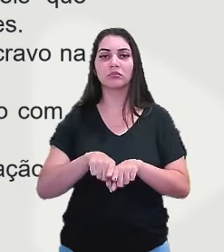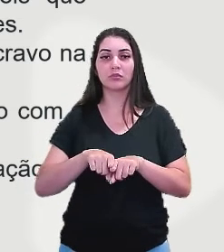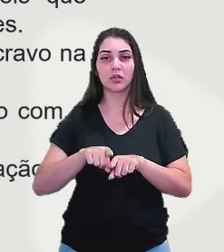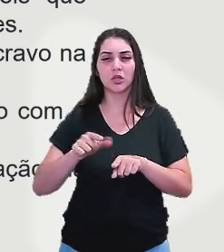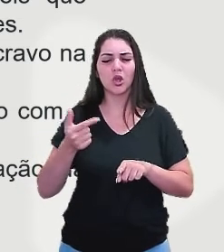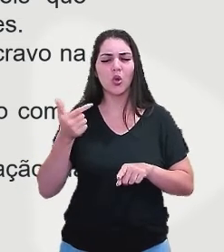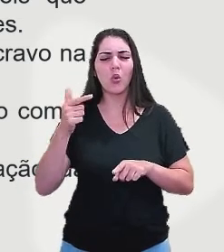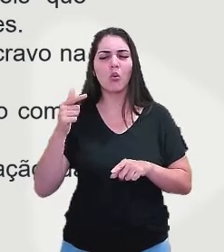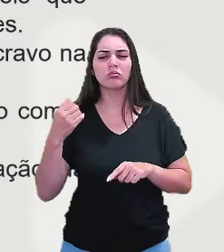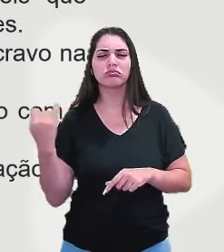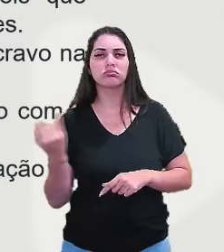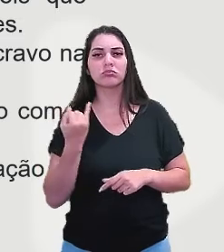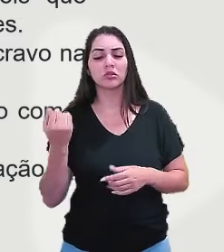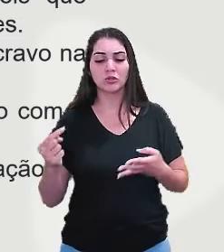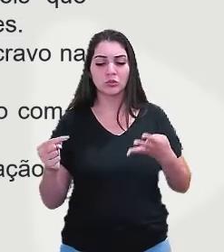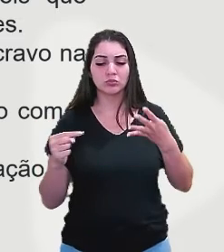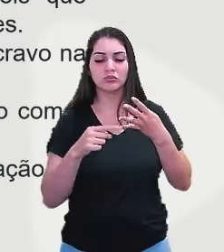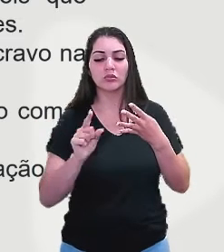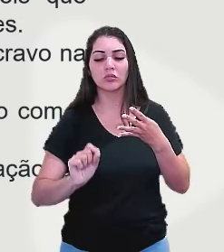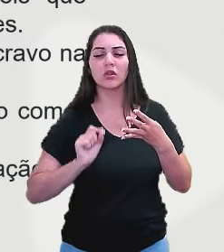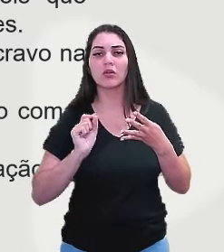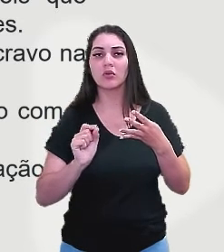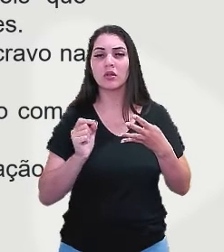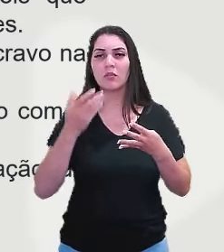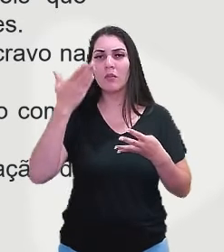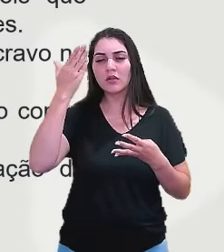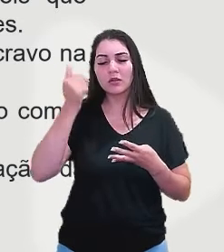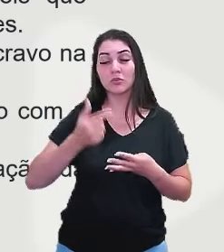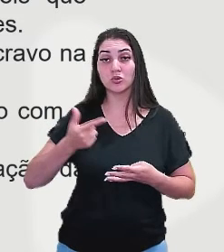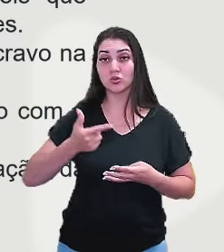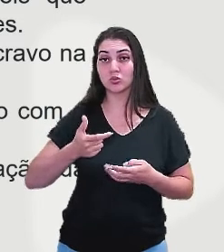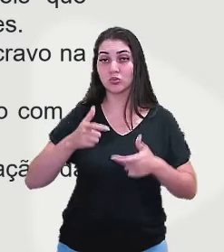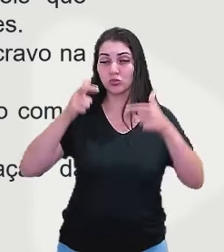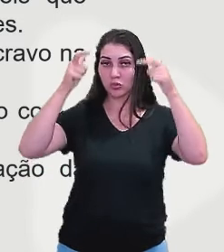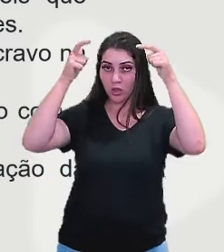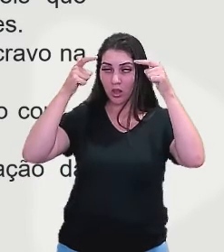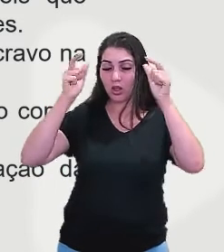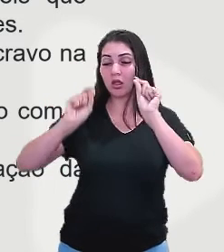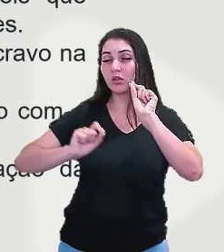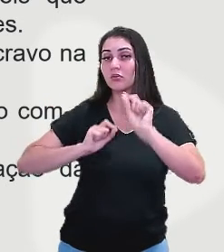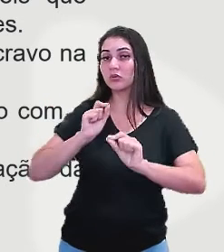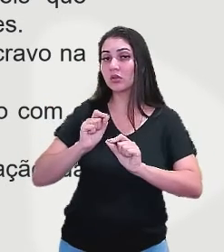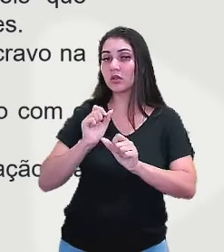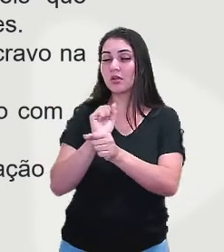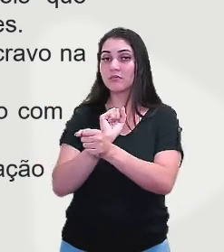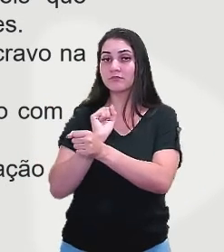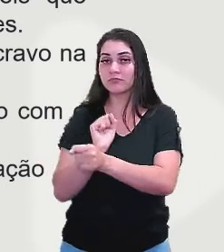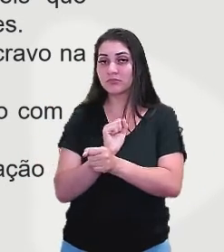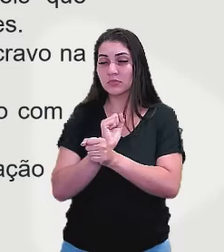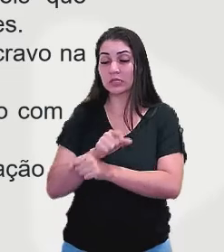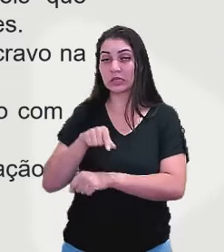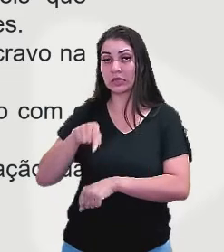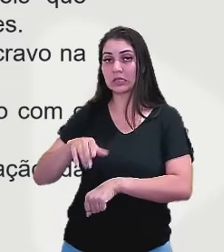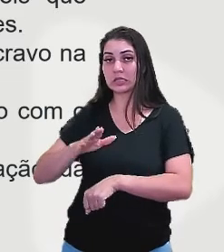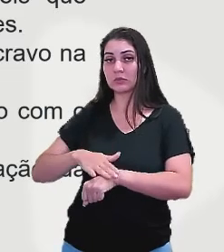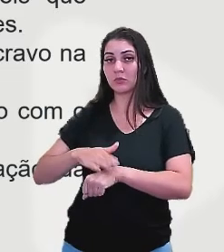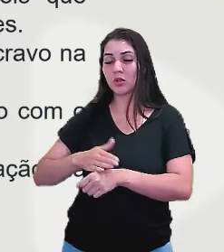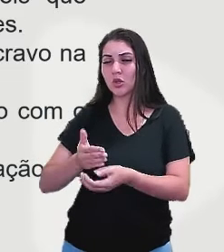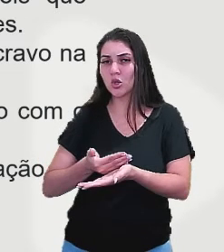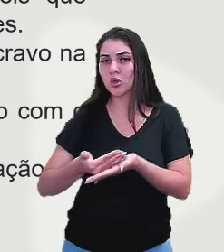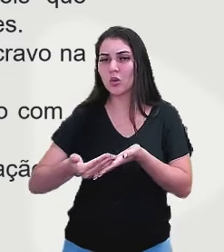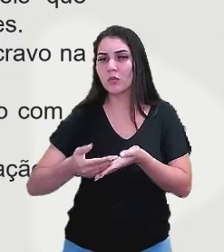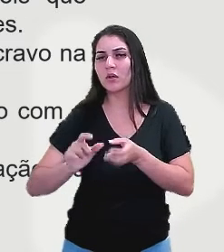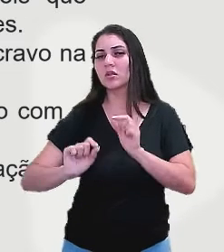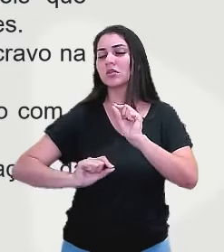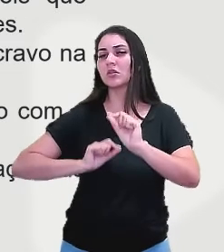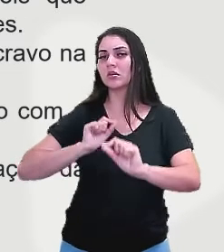ponto importante para a gente saber sobre o segundo reinado é a questão da escravidão, que é nesse momento que ela começa aos